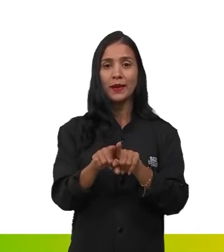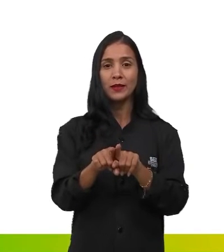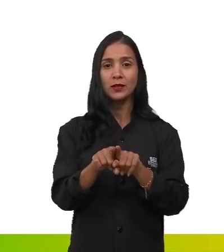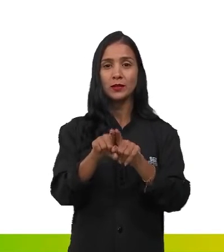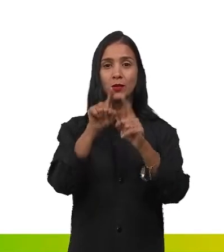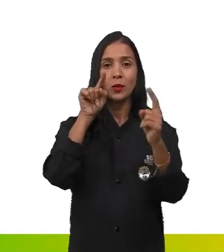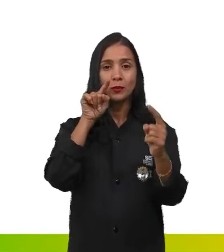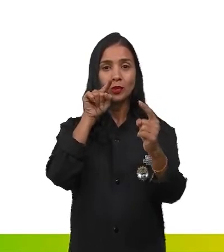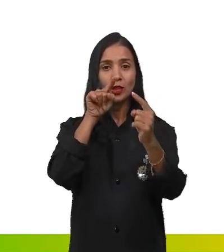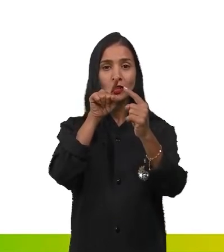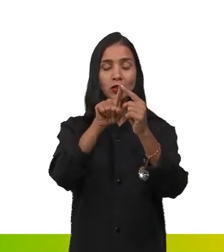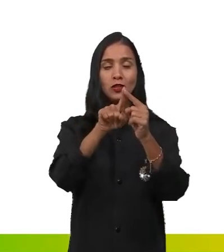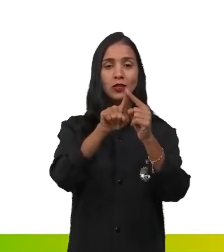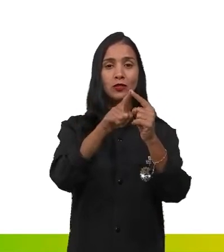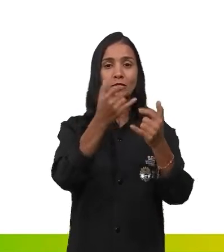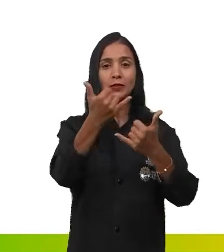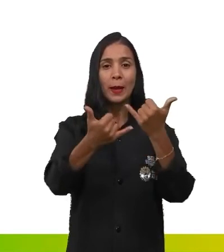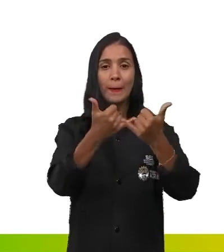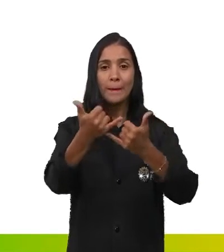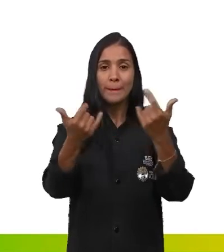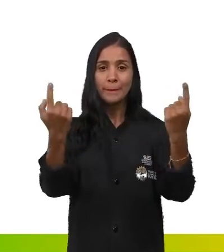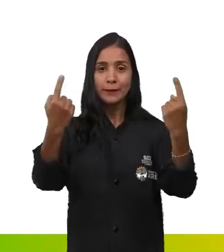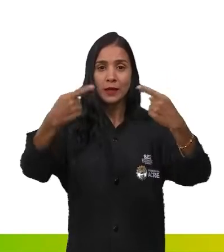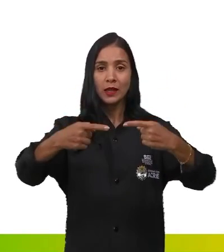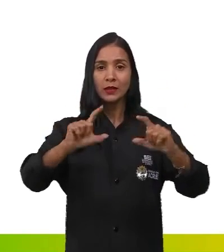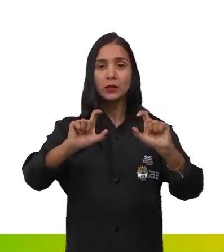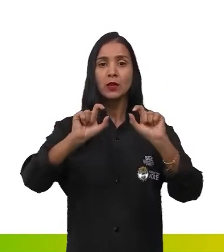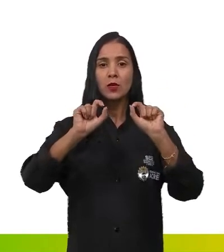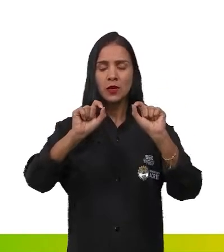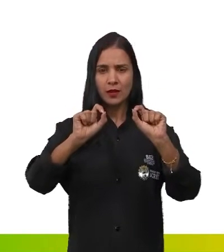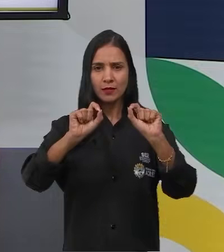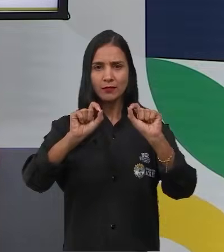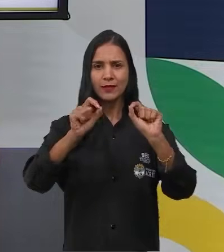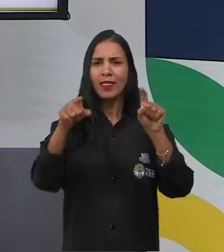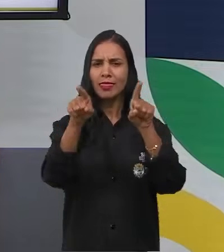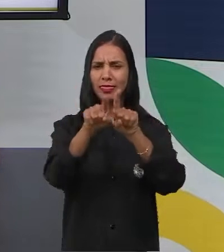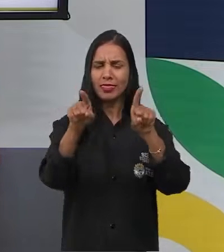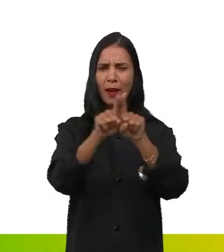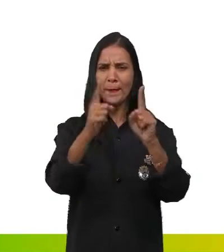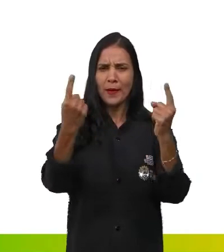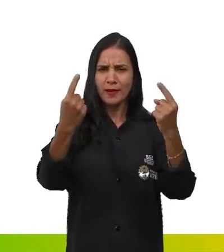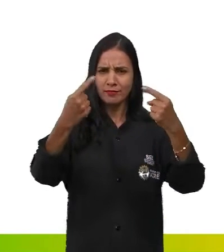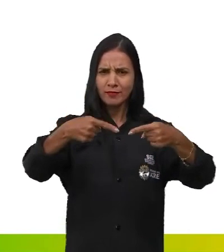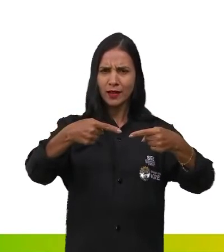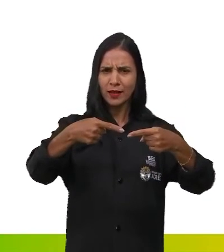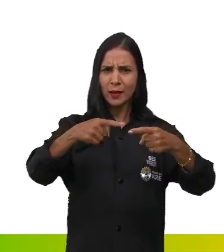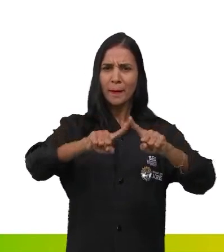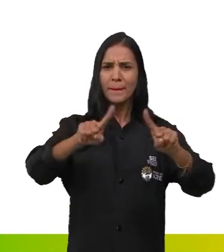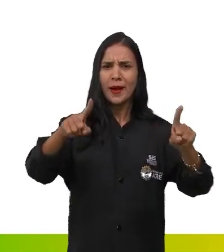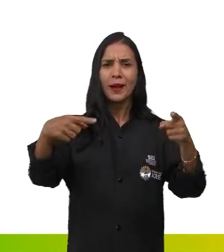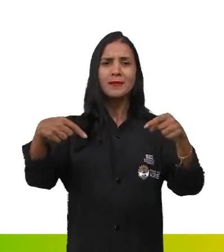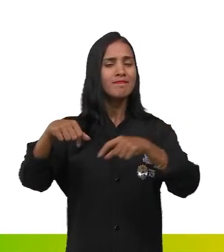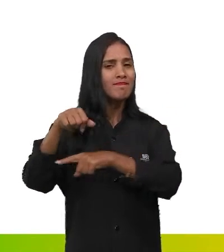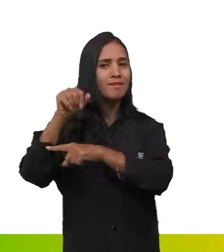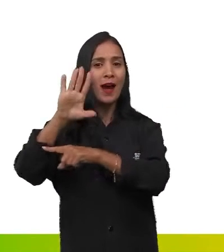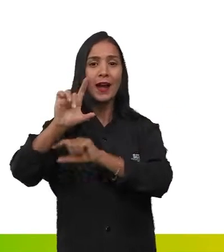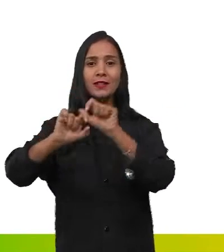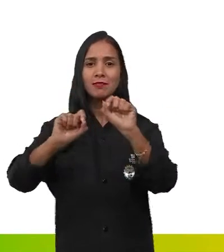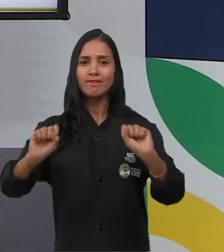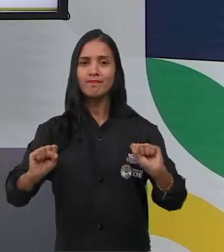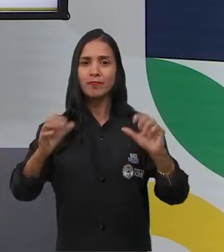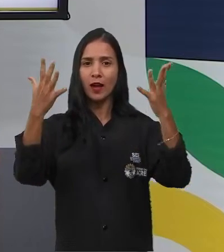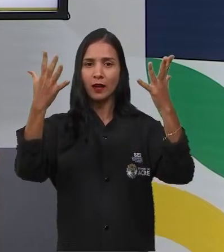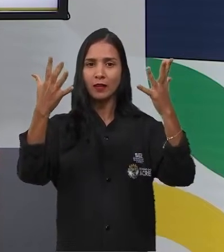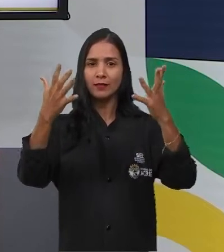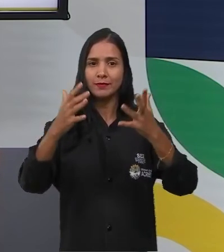aqui, ó. O importante é competir, não é competir, e sim celebrar. Aqui, ó, não